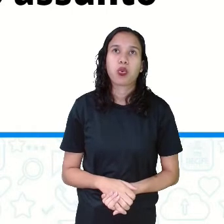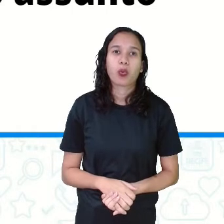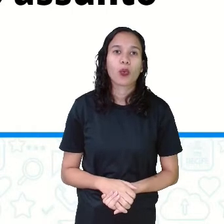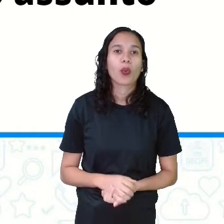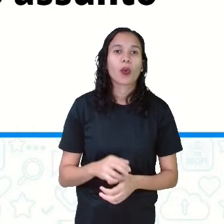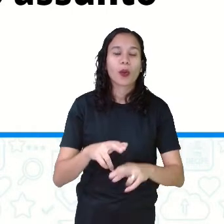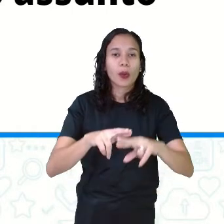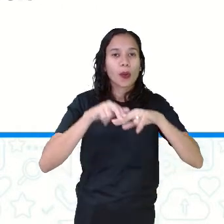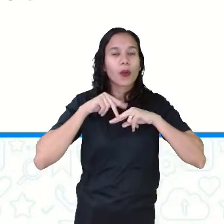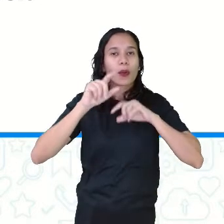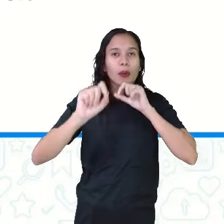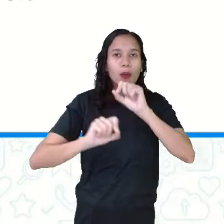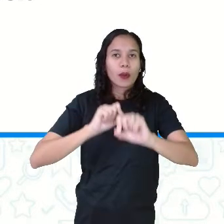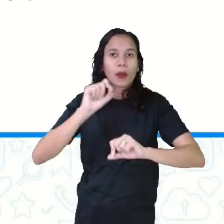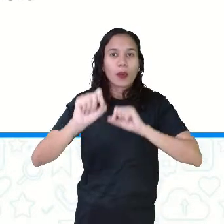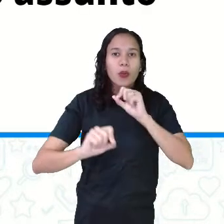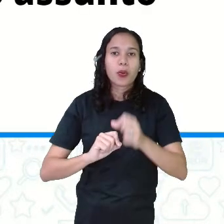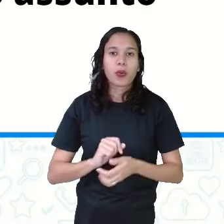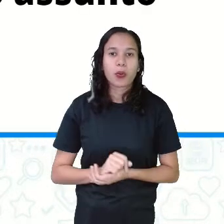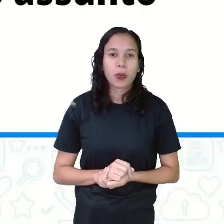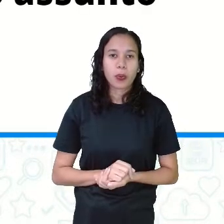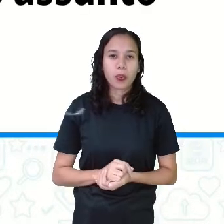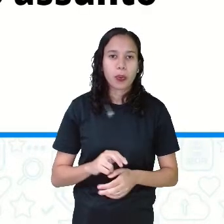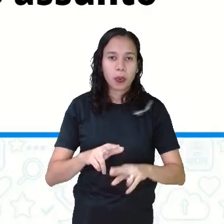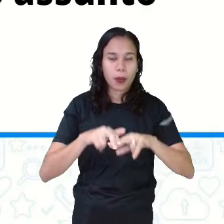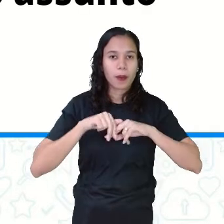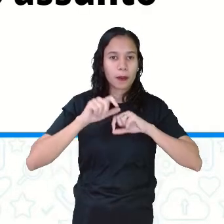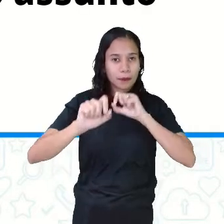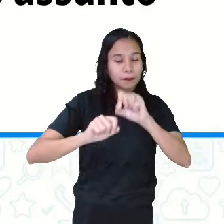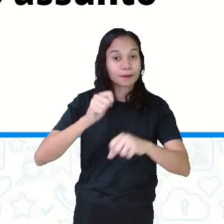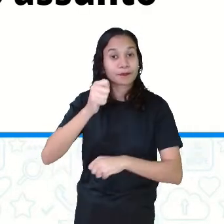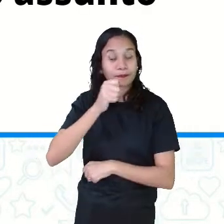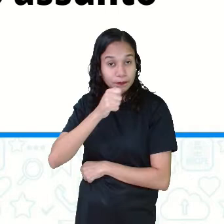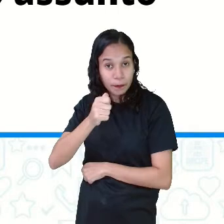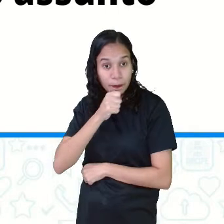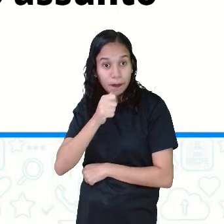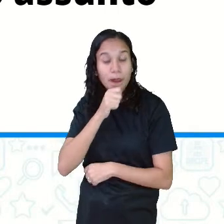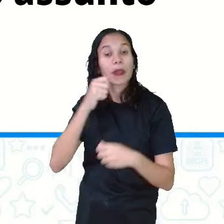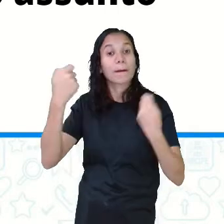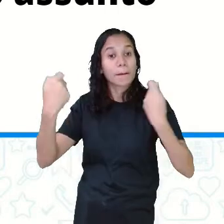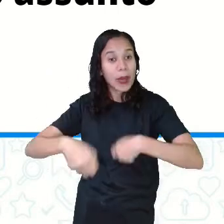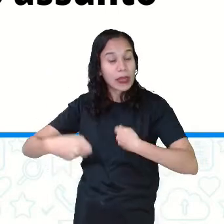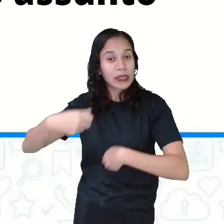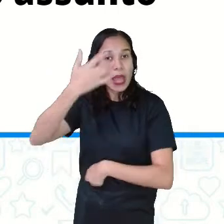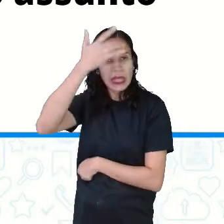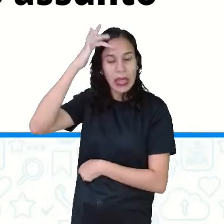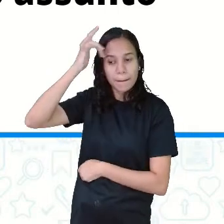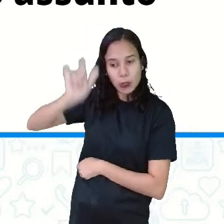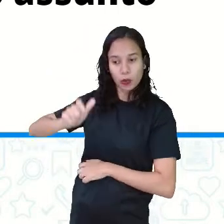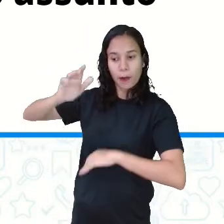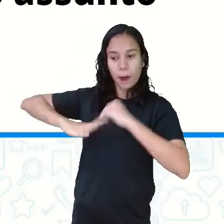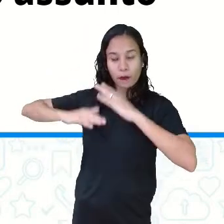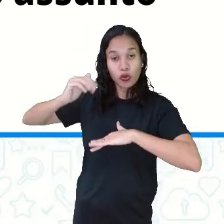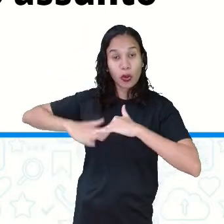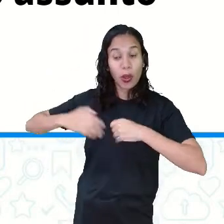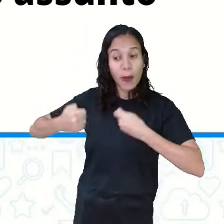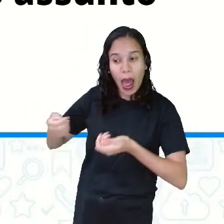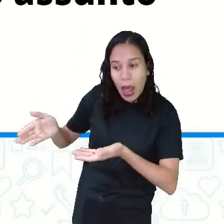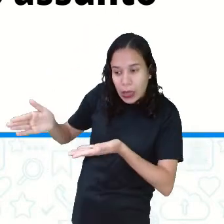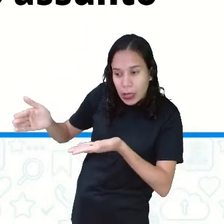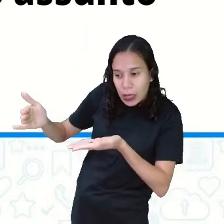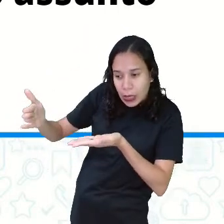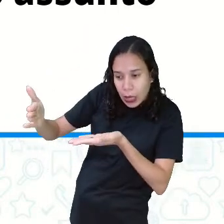Para a produção, no caso, né, da reportagem, é necessário que o repórter faça um levantamento de dados,